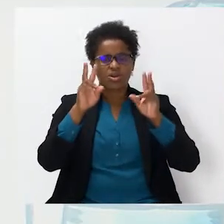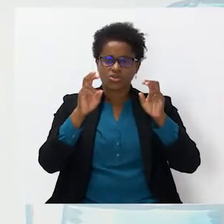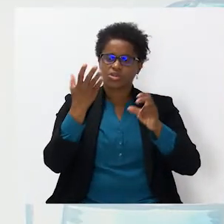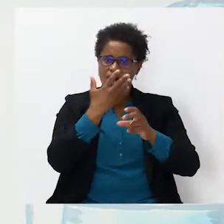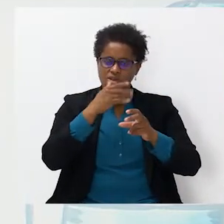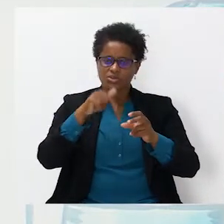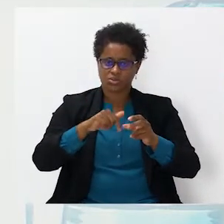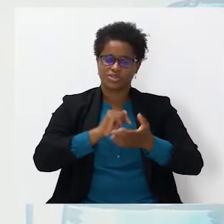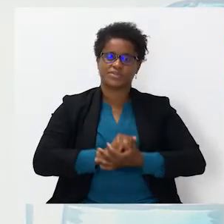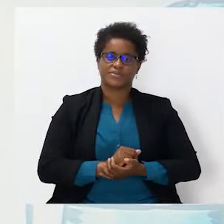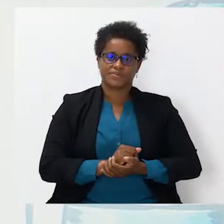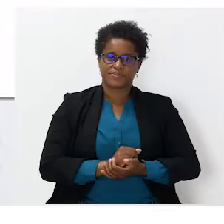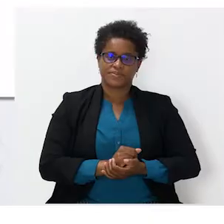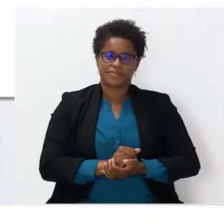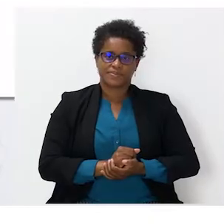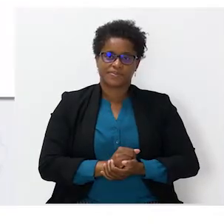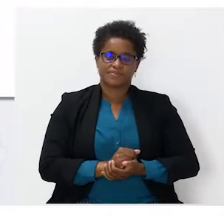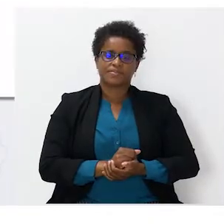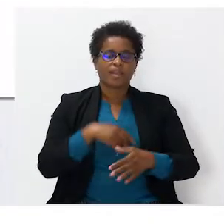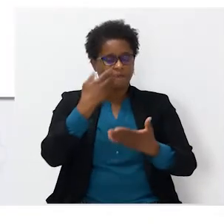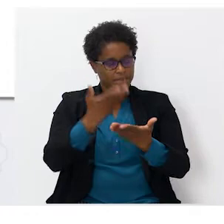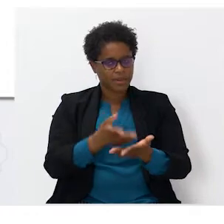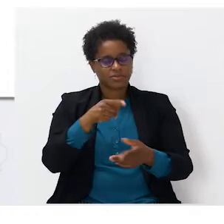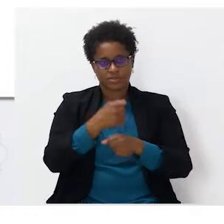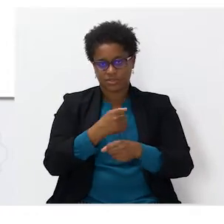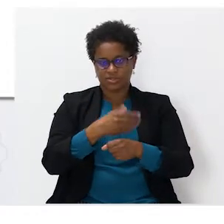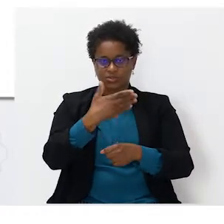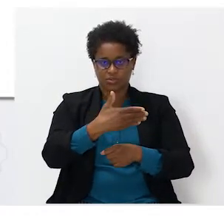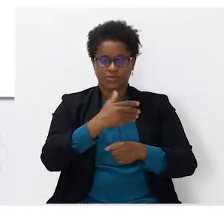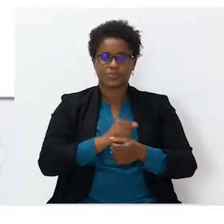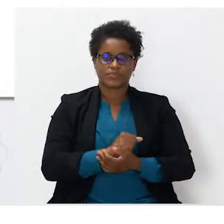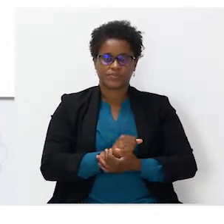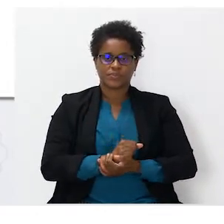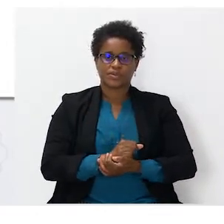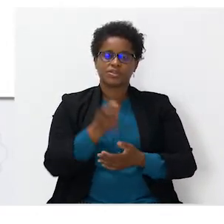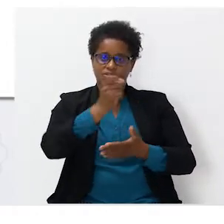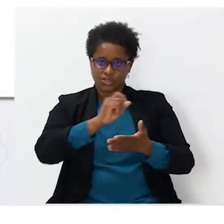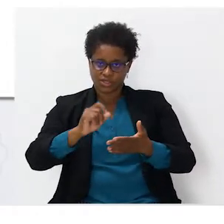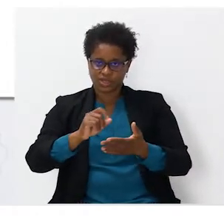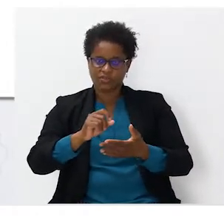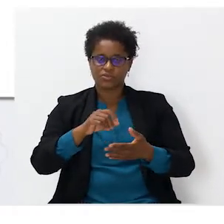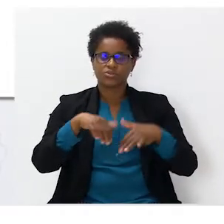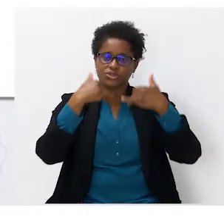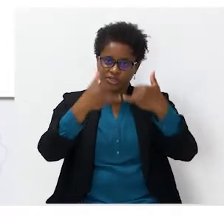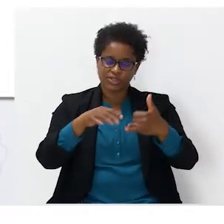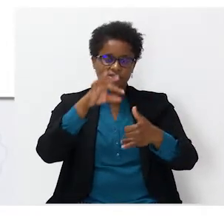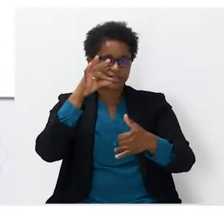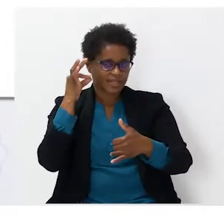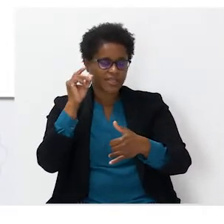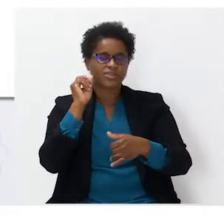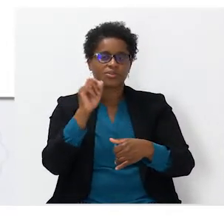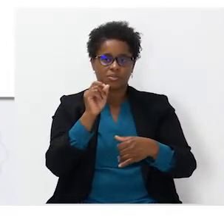da nossa aula de hoje. Apliquem os exercícios. 1. Coloquem os seguintes sinais